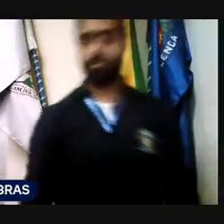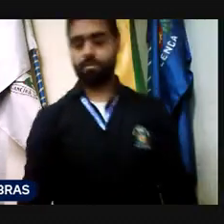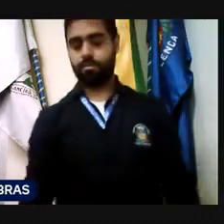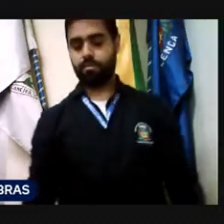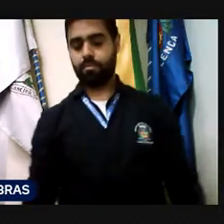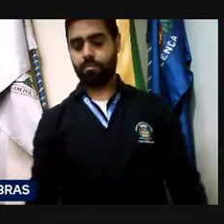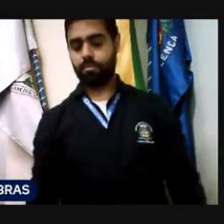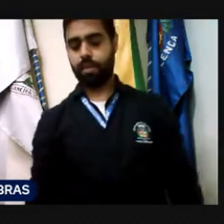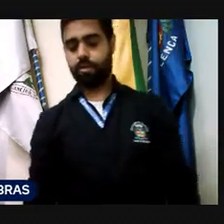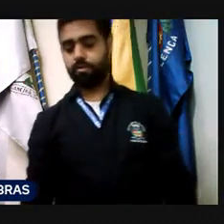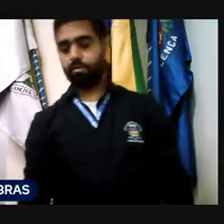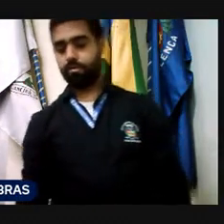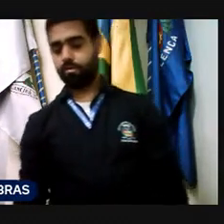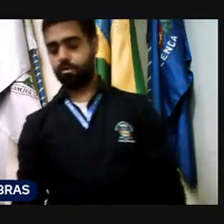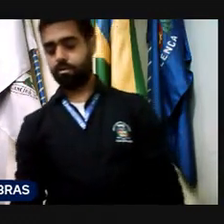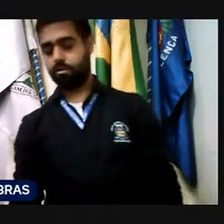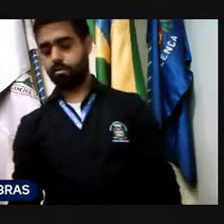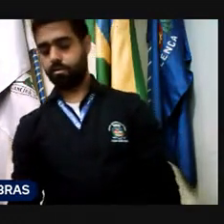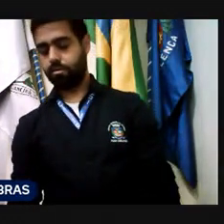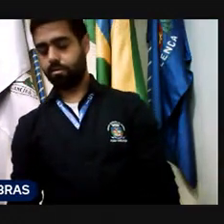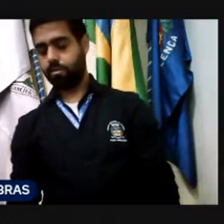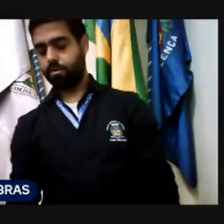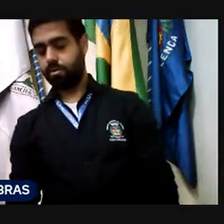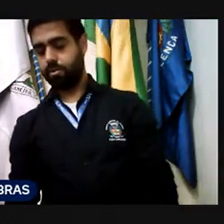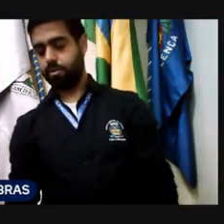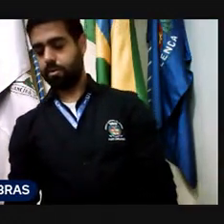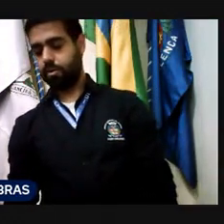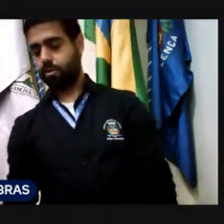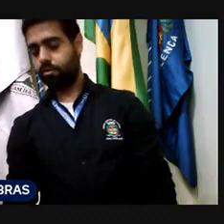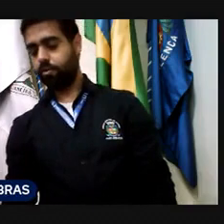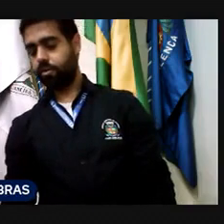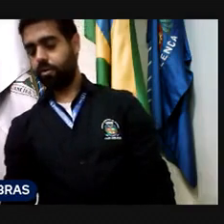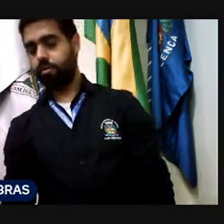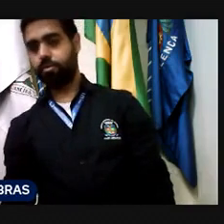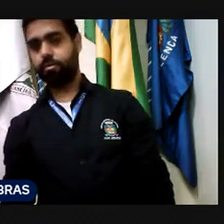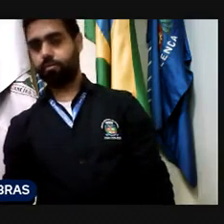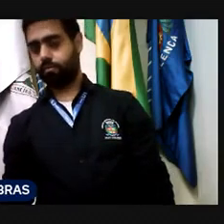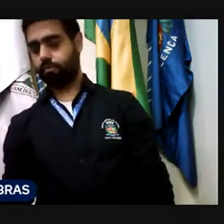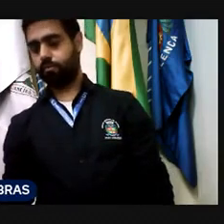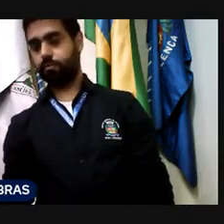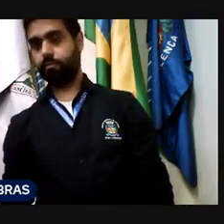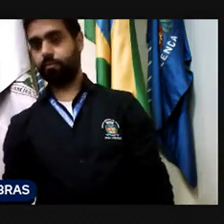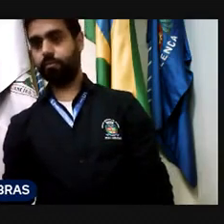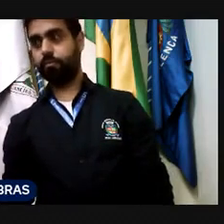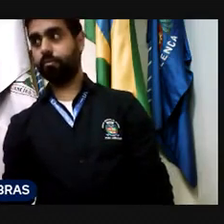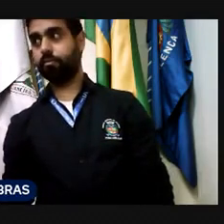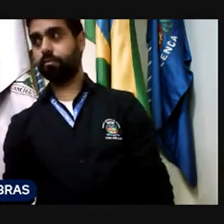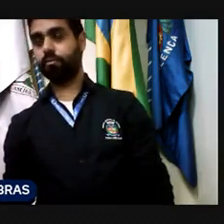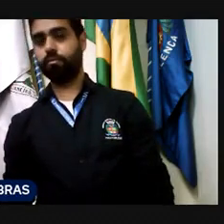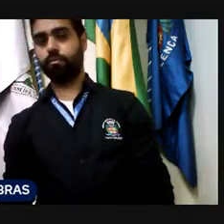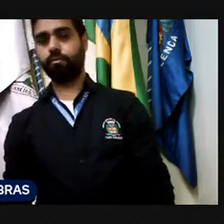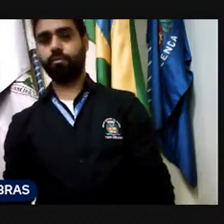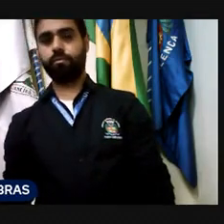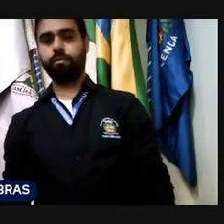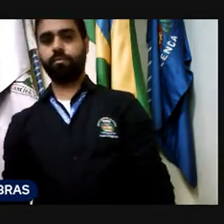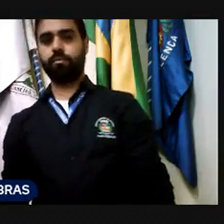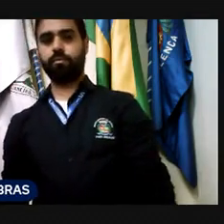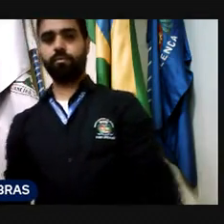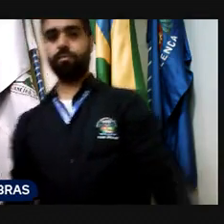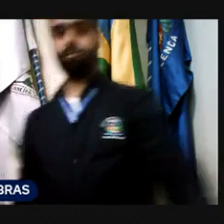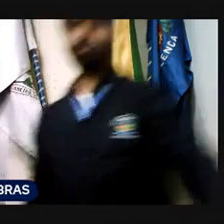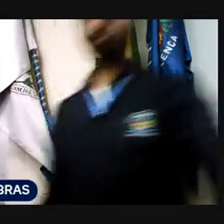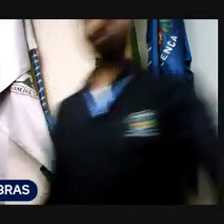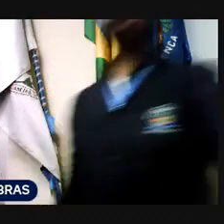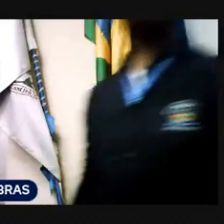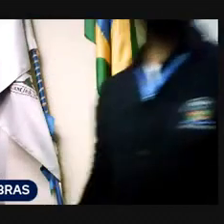daquela população, com relação a essa cobertura que tão cedo até agora não acontece, não aconteceu